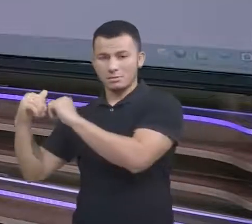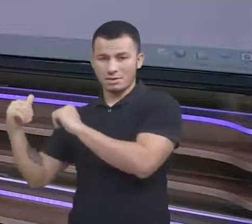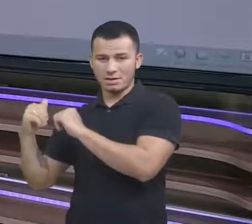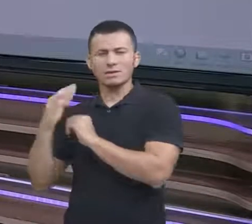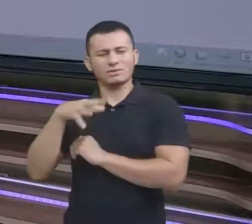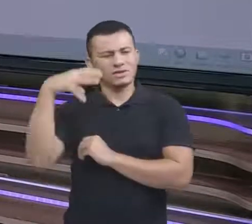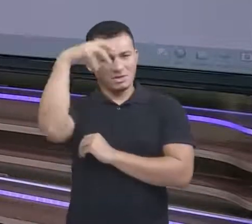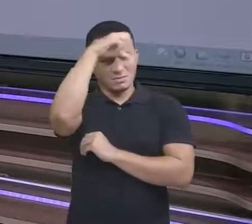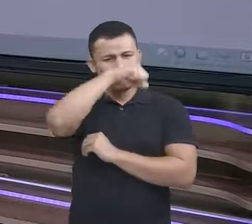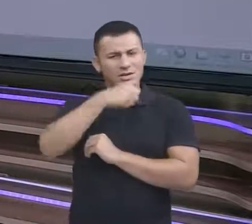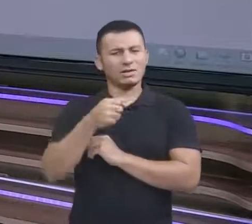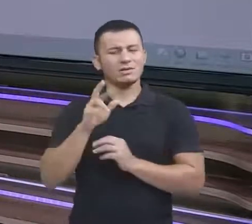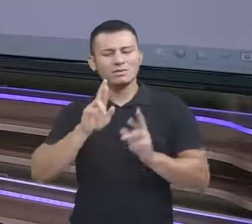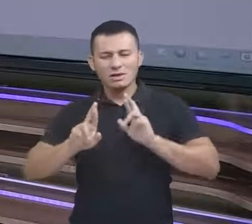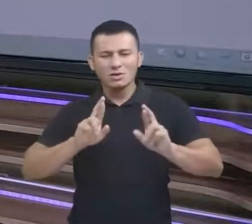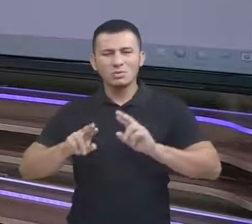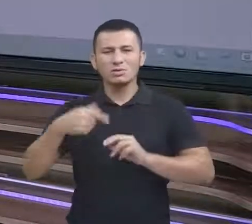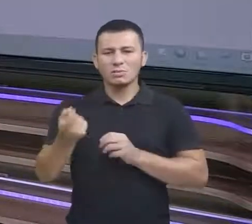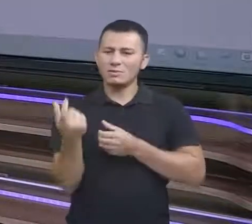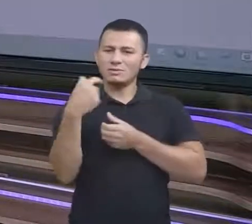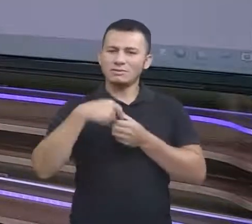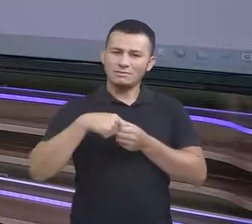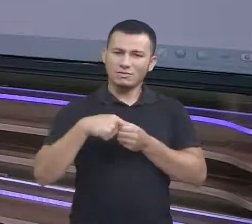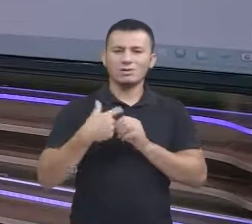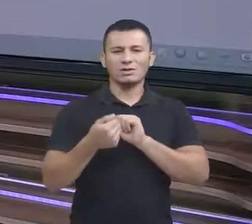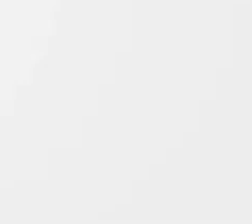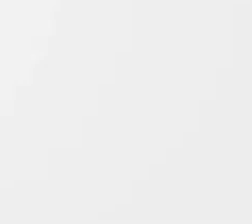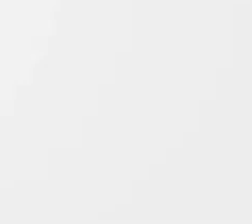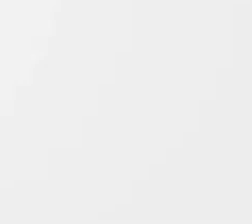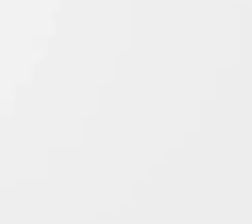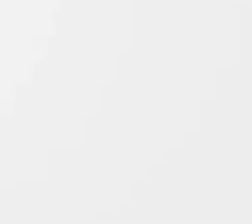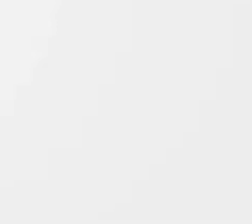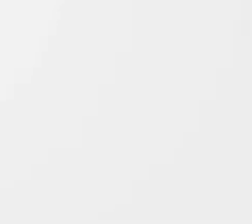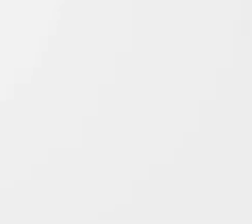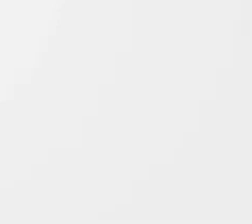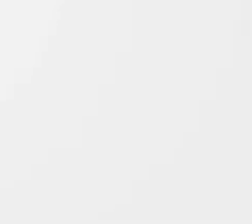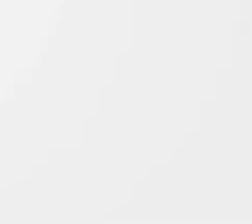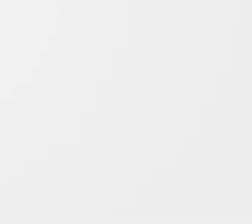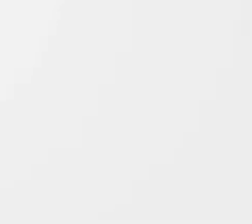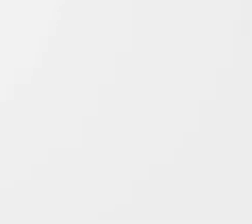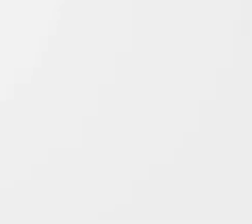aprenderam respondam aí que daqui a pouco a gente volta para resolver junto